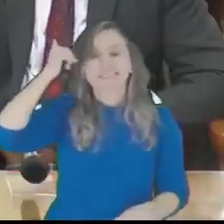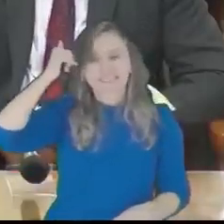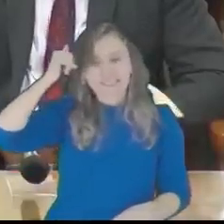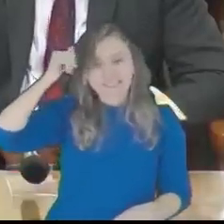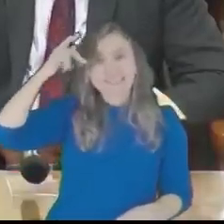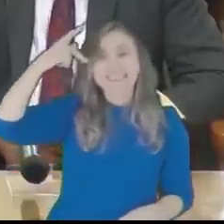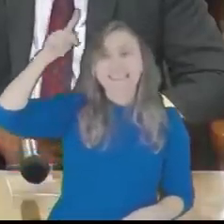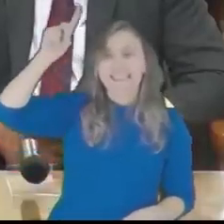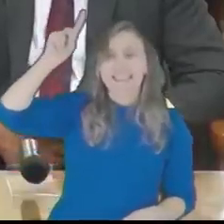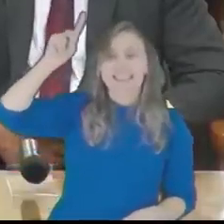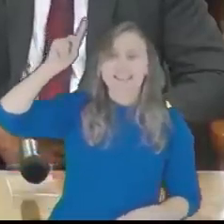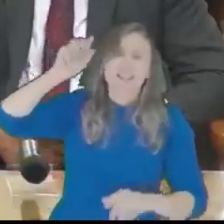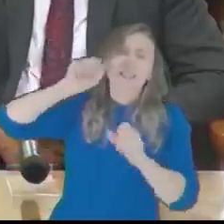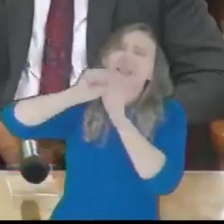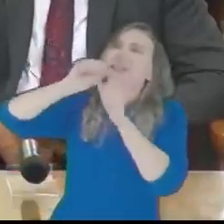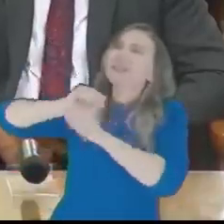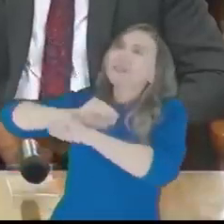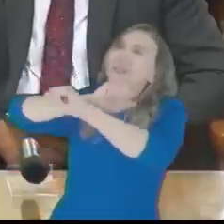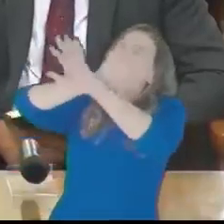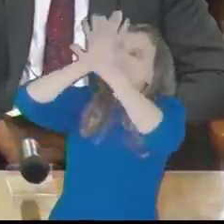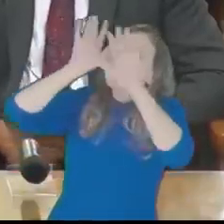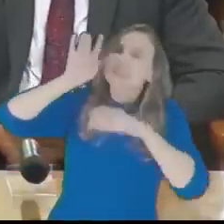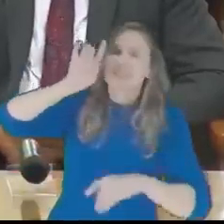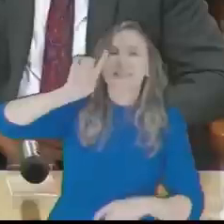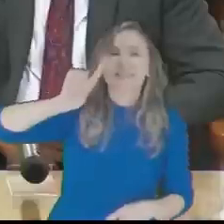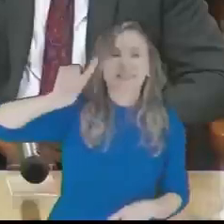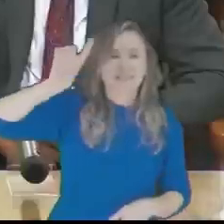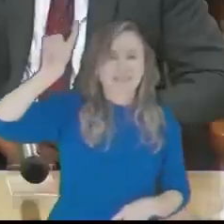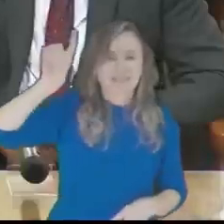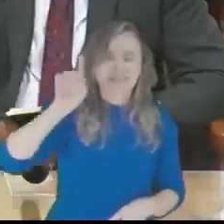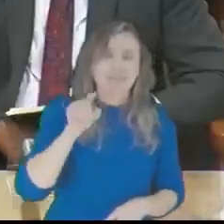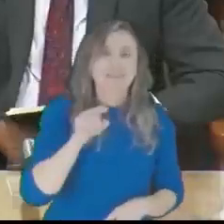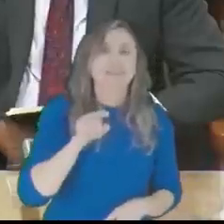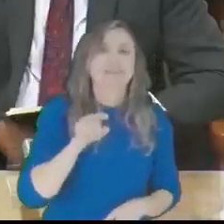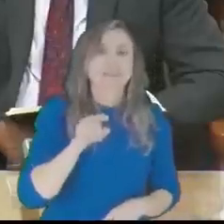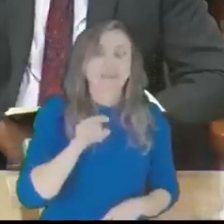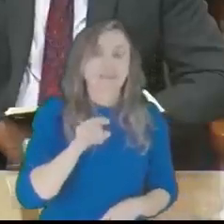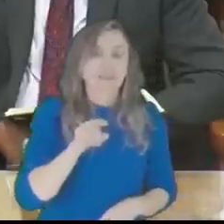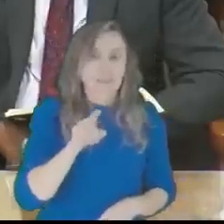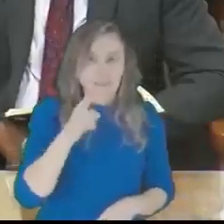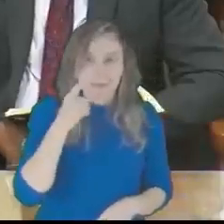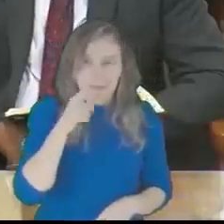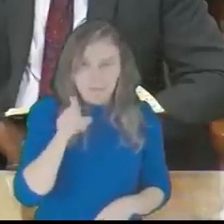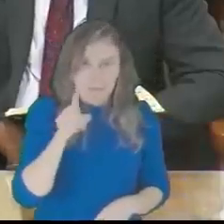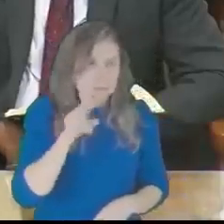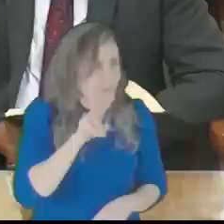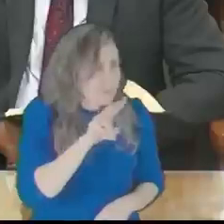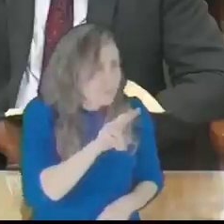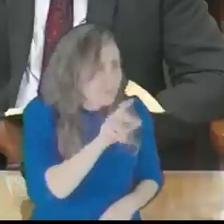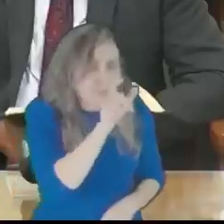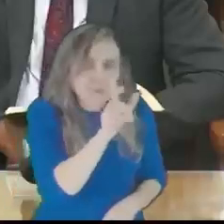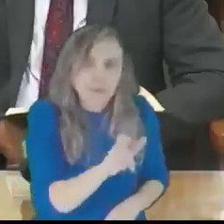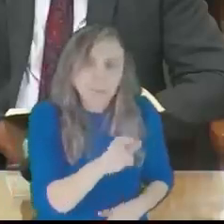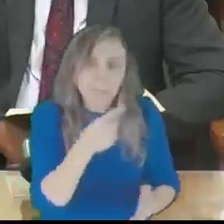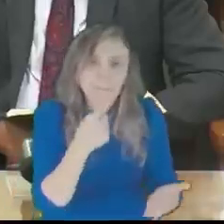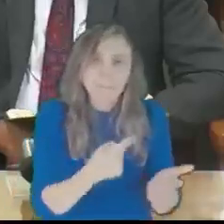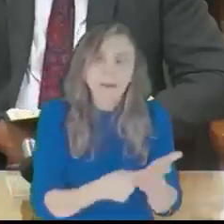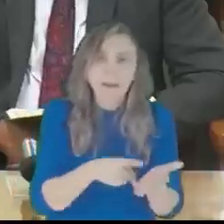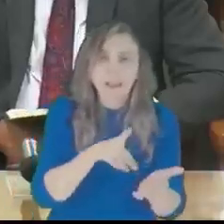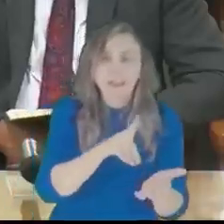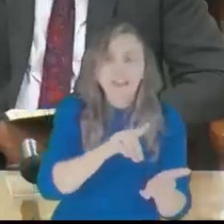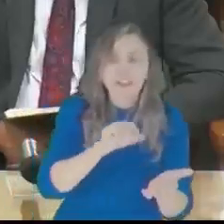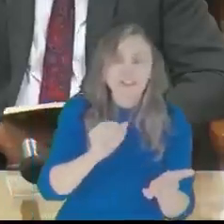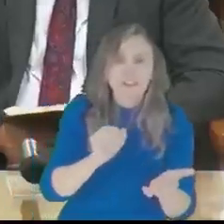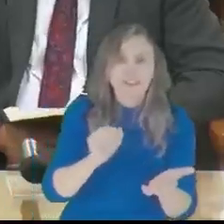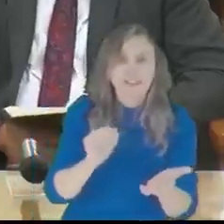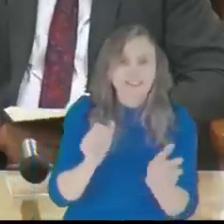Quem dá glória para Deus, meus amados irmãos? Quando vocês verem uma pessoa marcando a data da vida de Jesus, nem dê ouvido, isso é